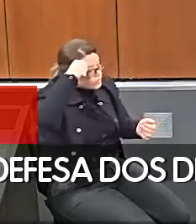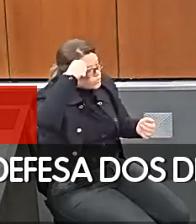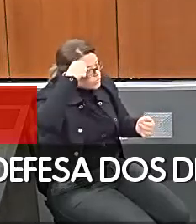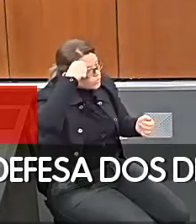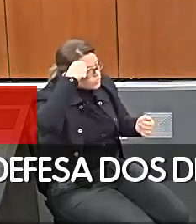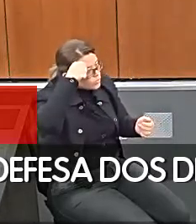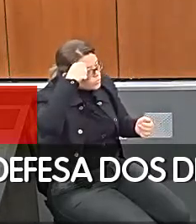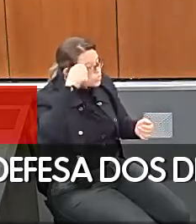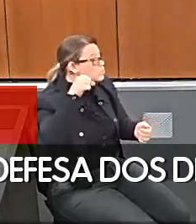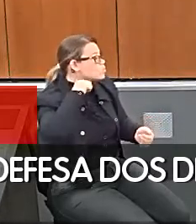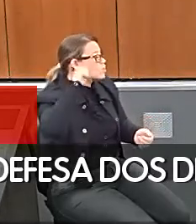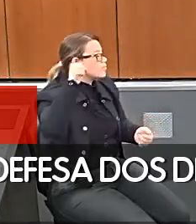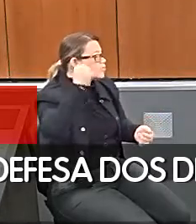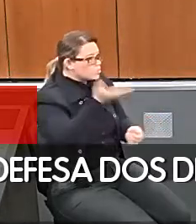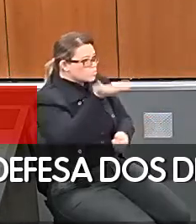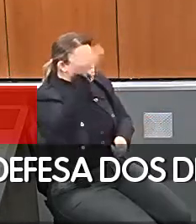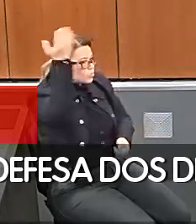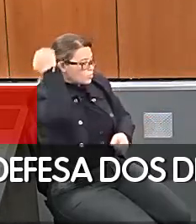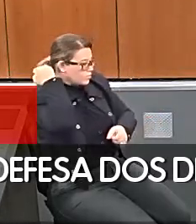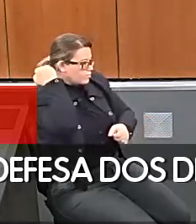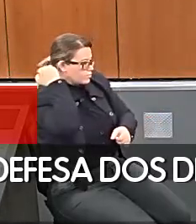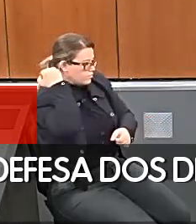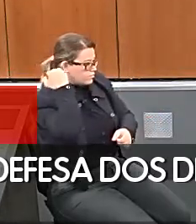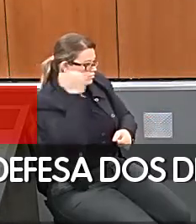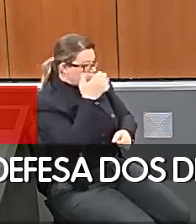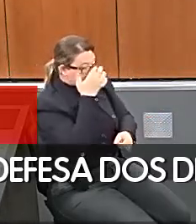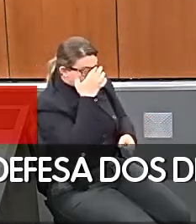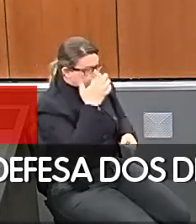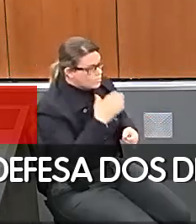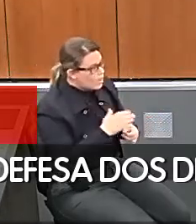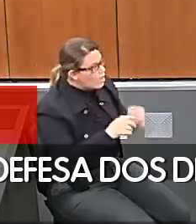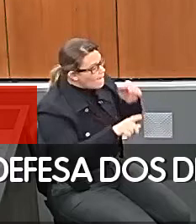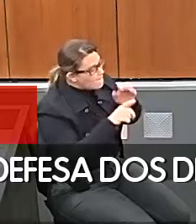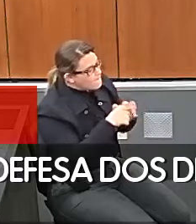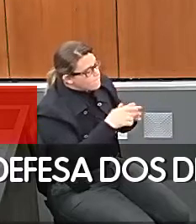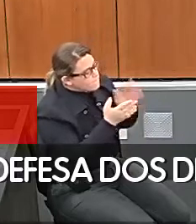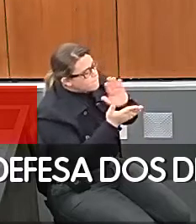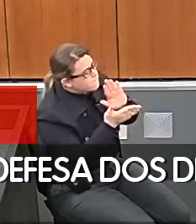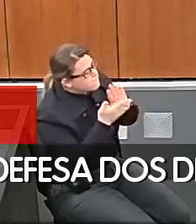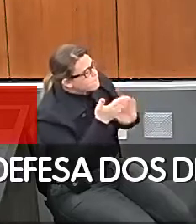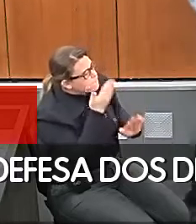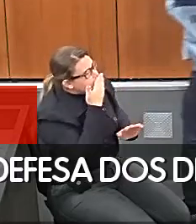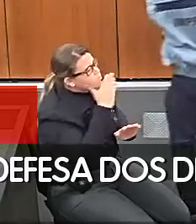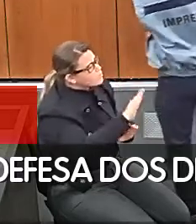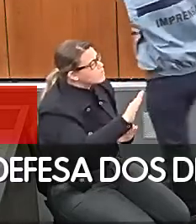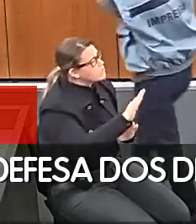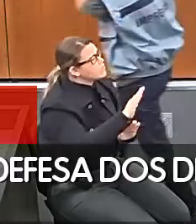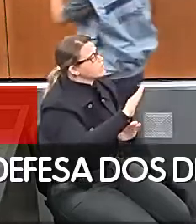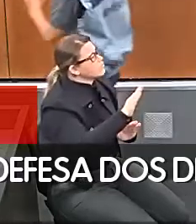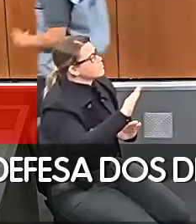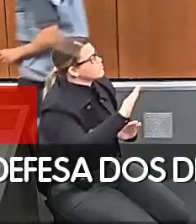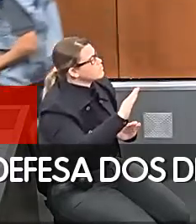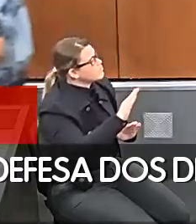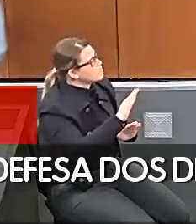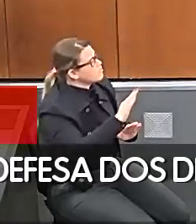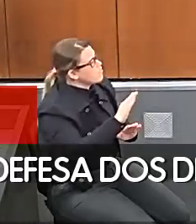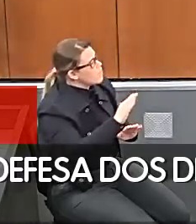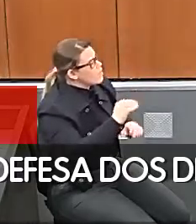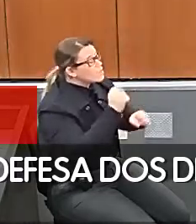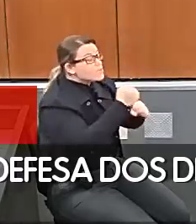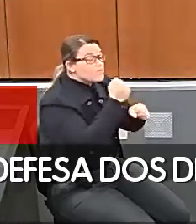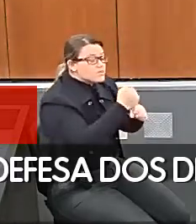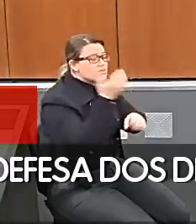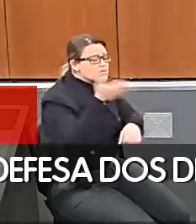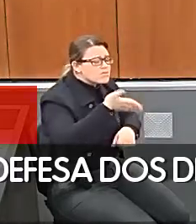passado. E aí, foram prometidos para a gente que este ano